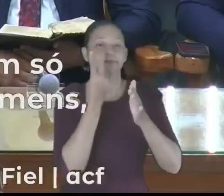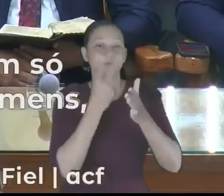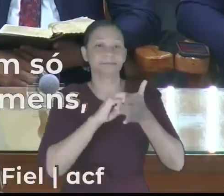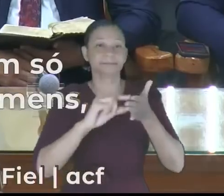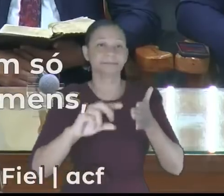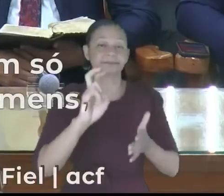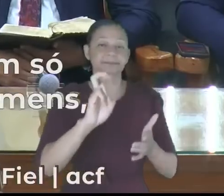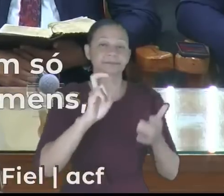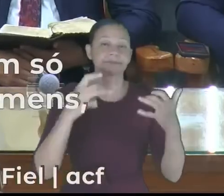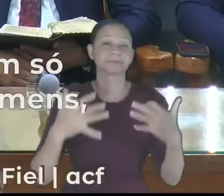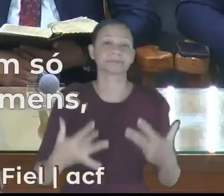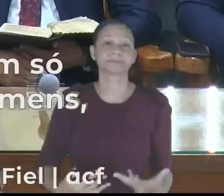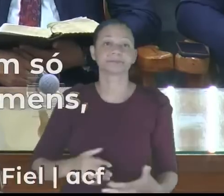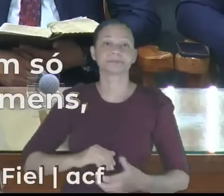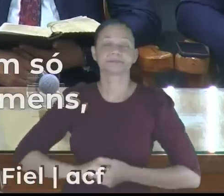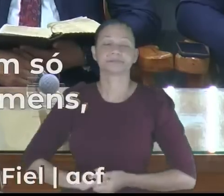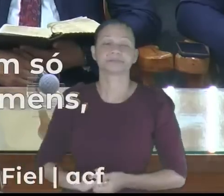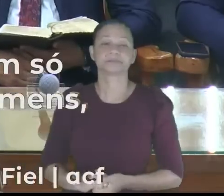2:5.